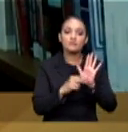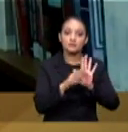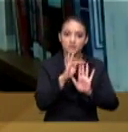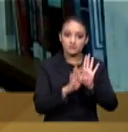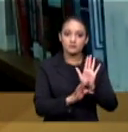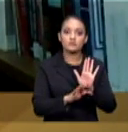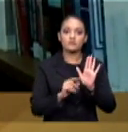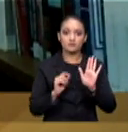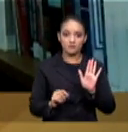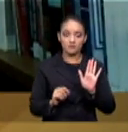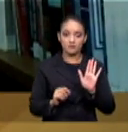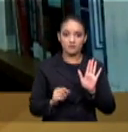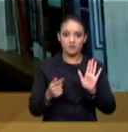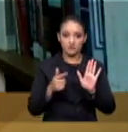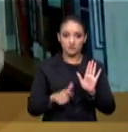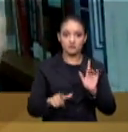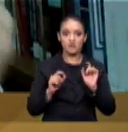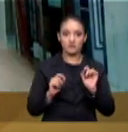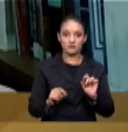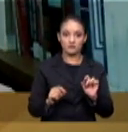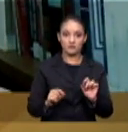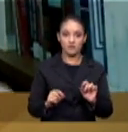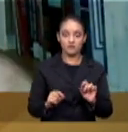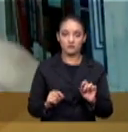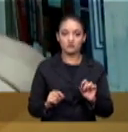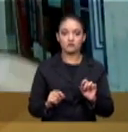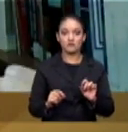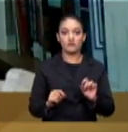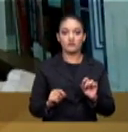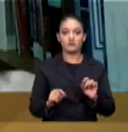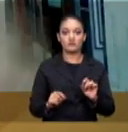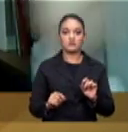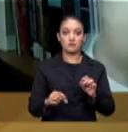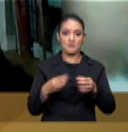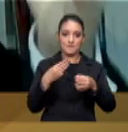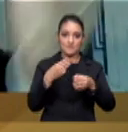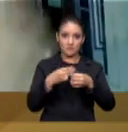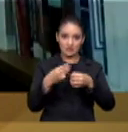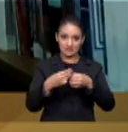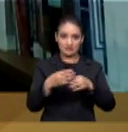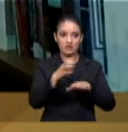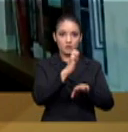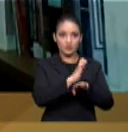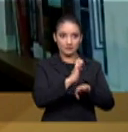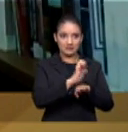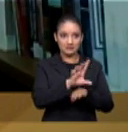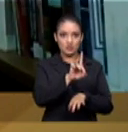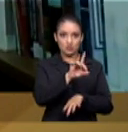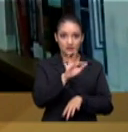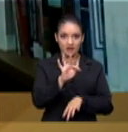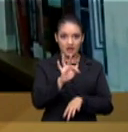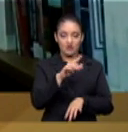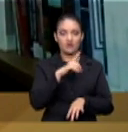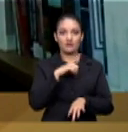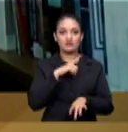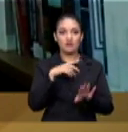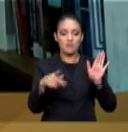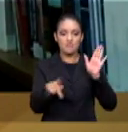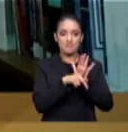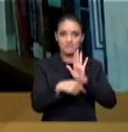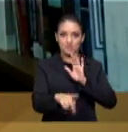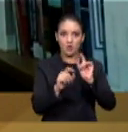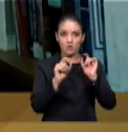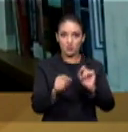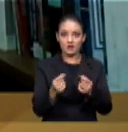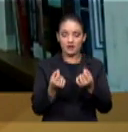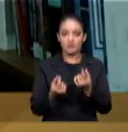textualidade. Mais uma vez, excelências, pertencem aos municípios e aos estados e ao Distrito Federal o produto da arrecadação